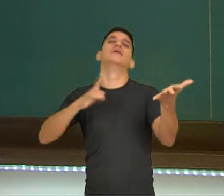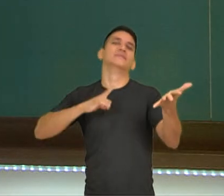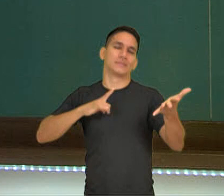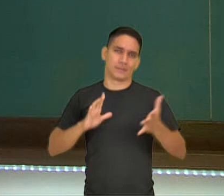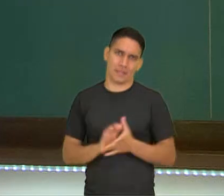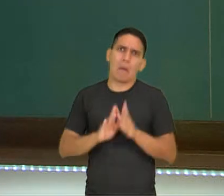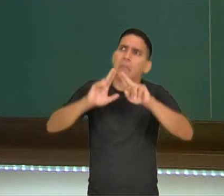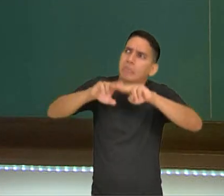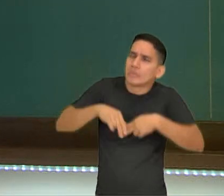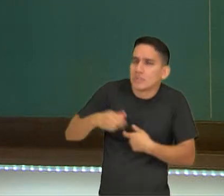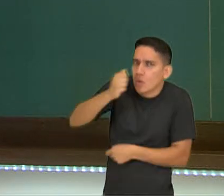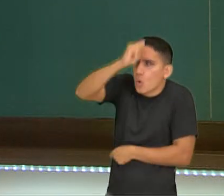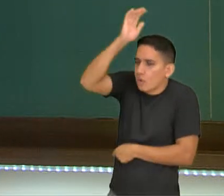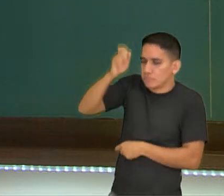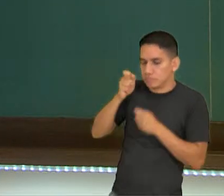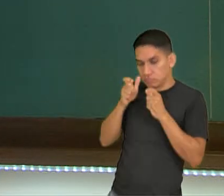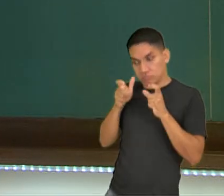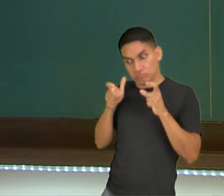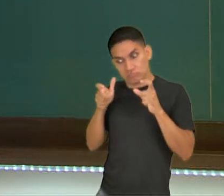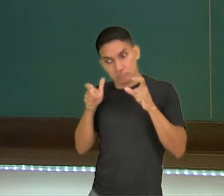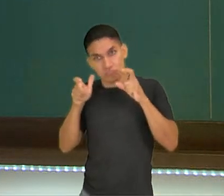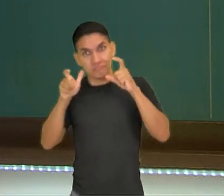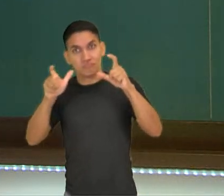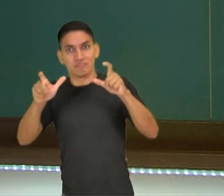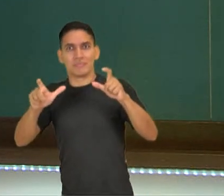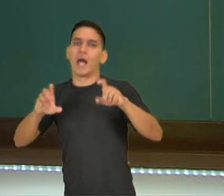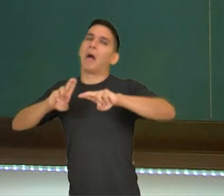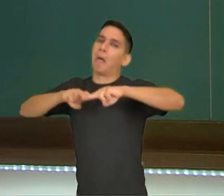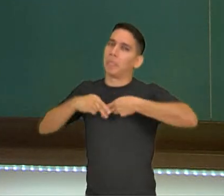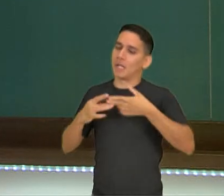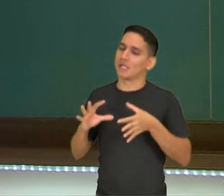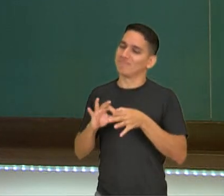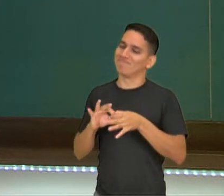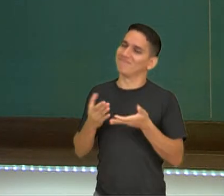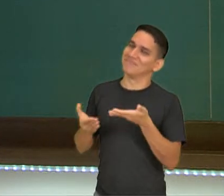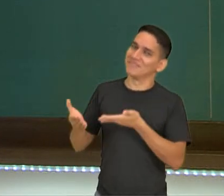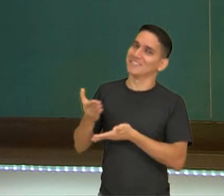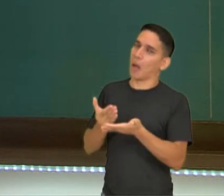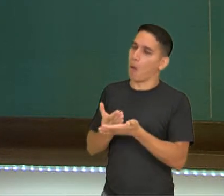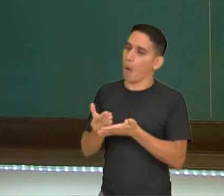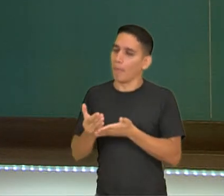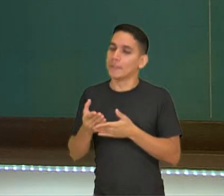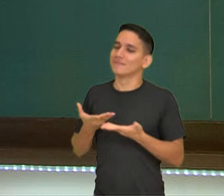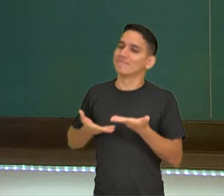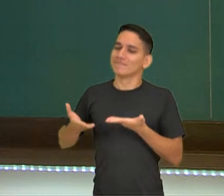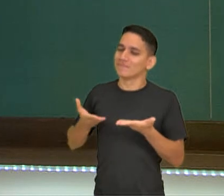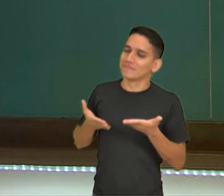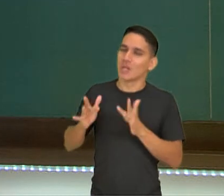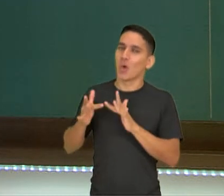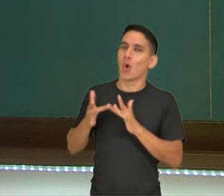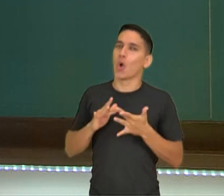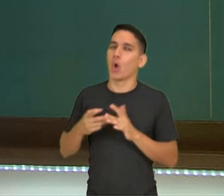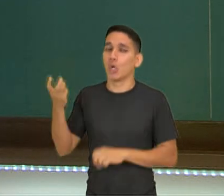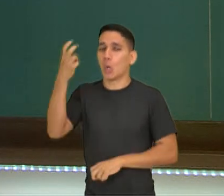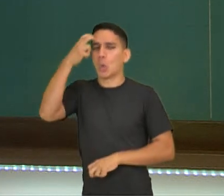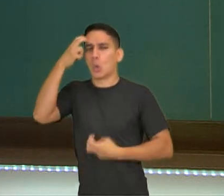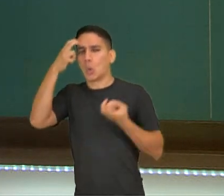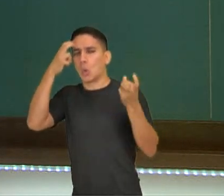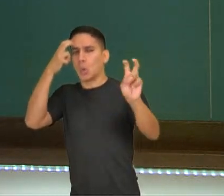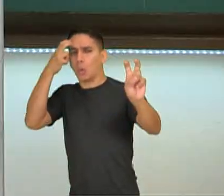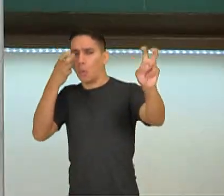longe aquele povo, né? Mas eles têm muito ouro lá, né? Ah, então vamos começar a produzir uma troca cultural